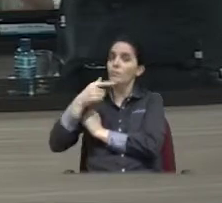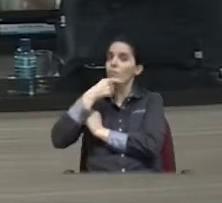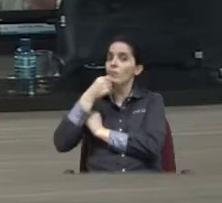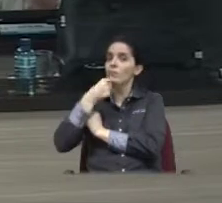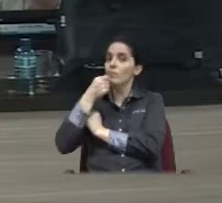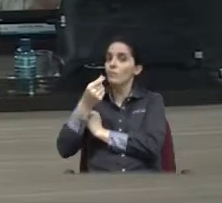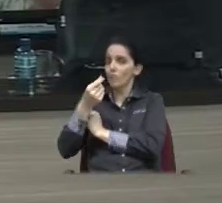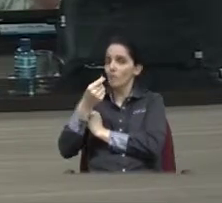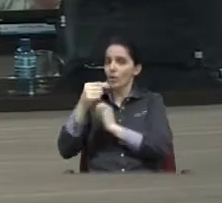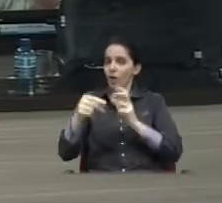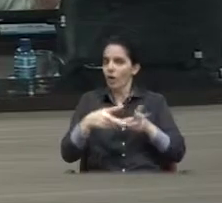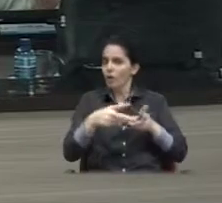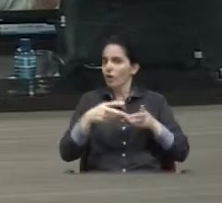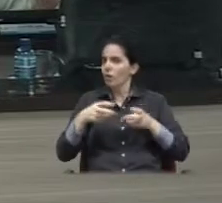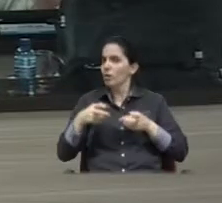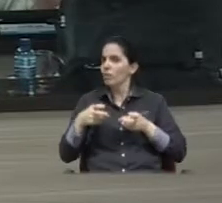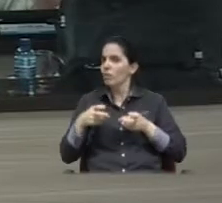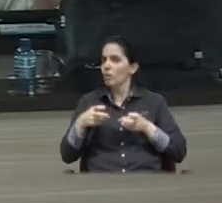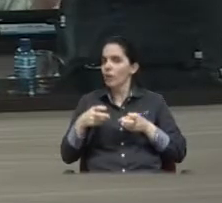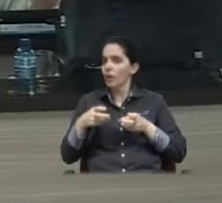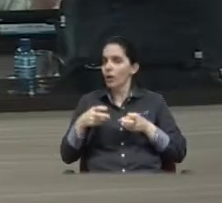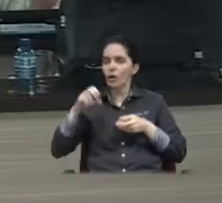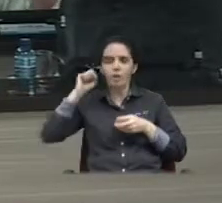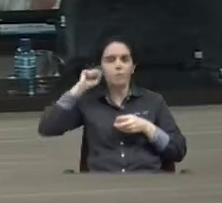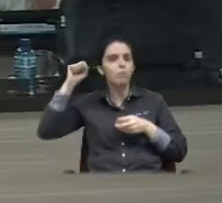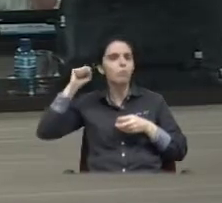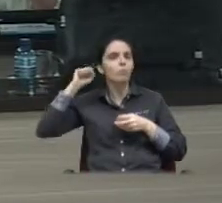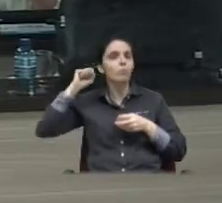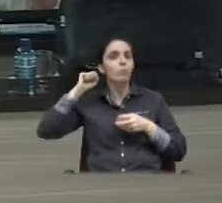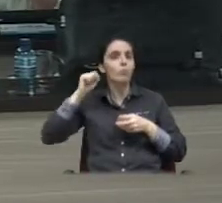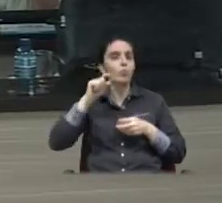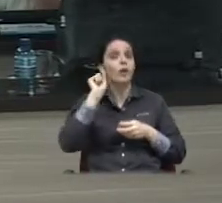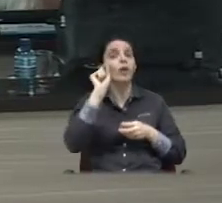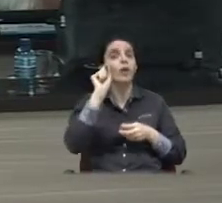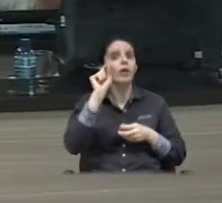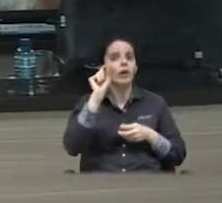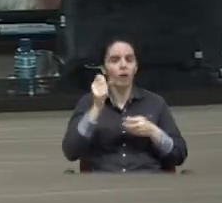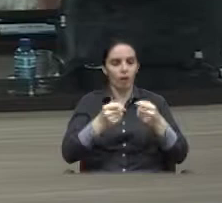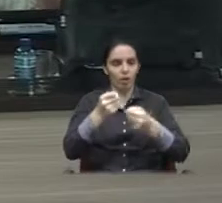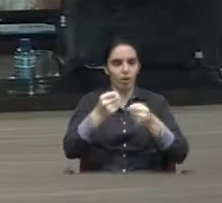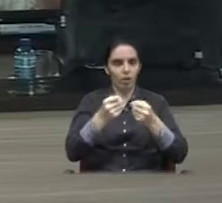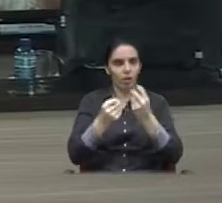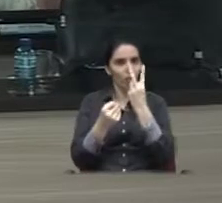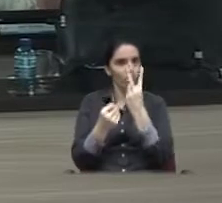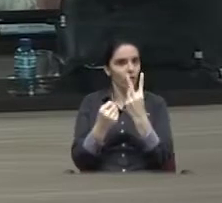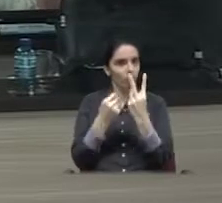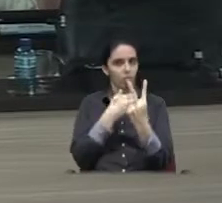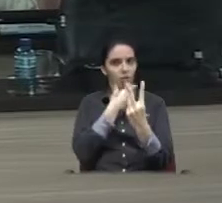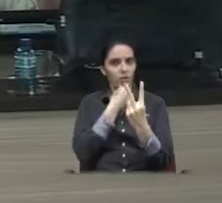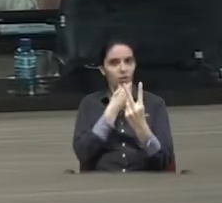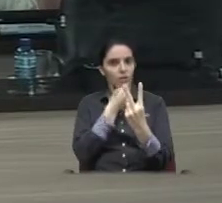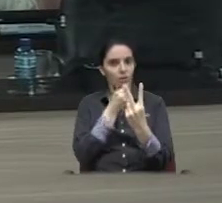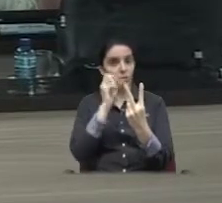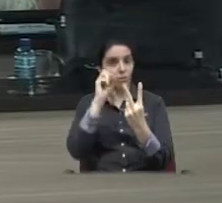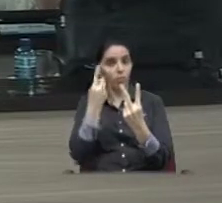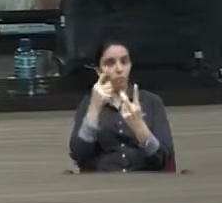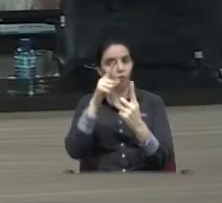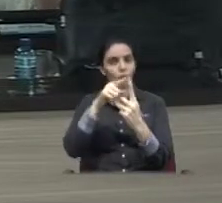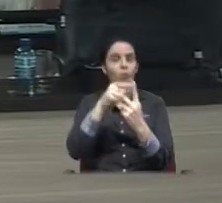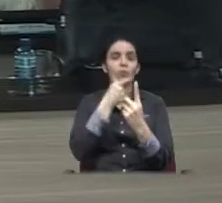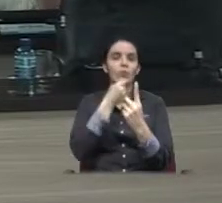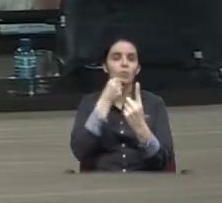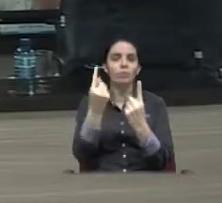bem isso, quando o senhor vê um som muito alto, quem está dentro do carro? Geralmente é dois homens ou um homem sozinho. E